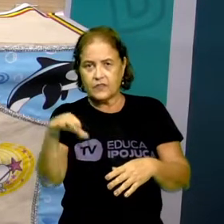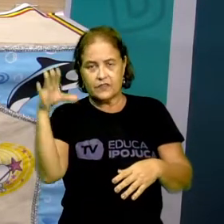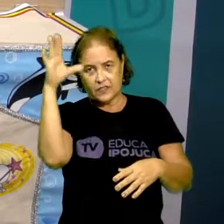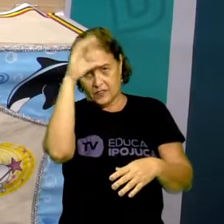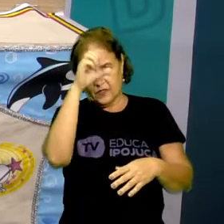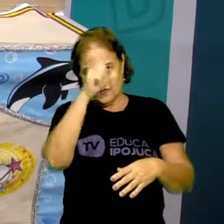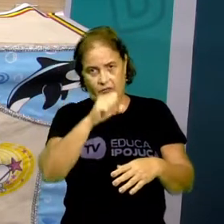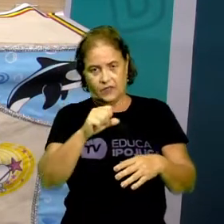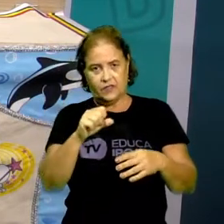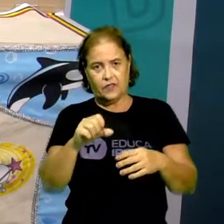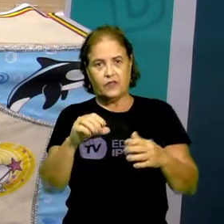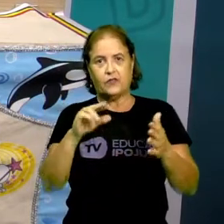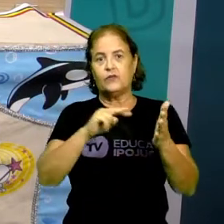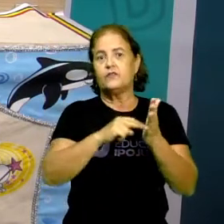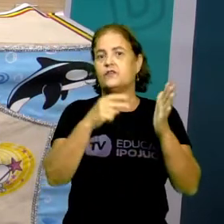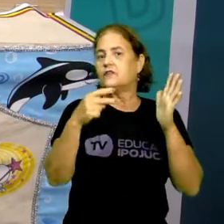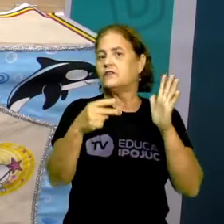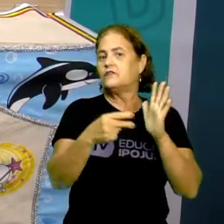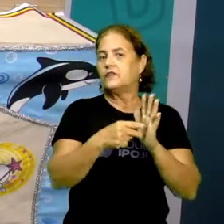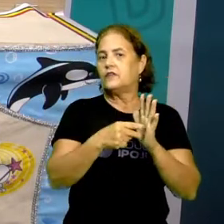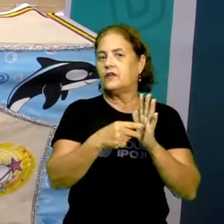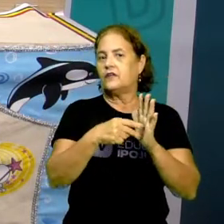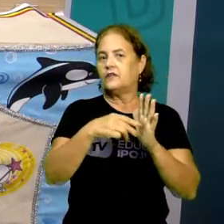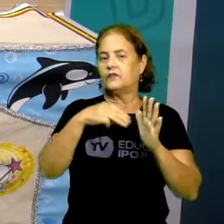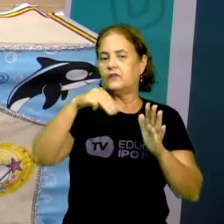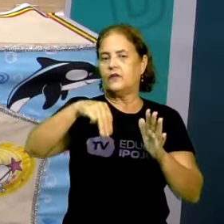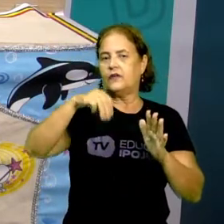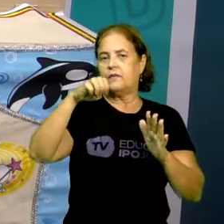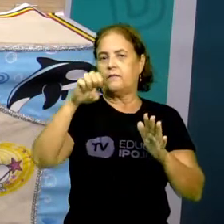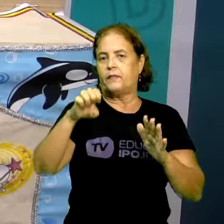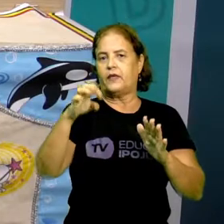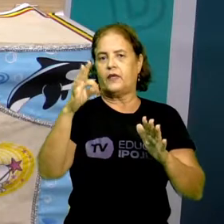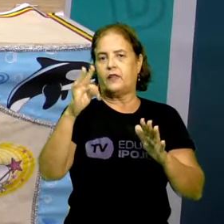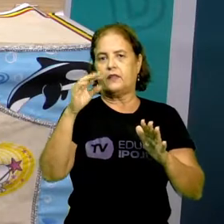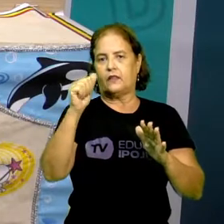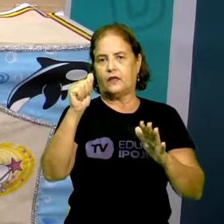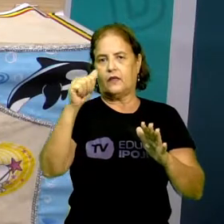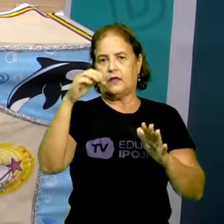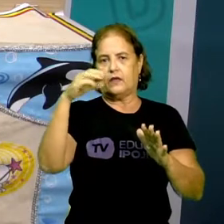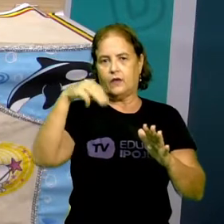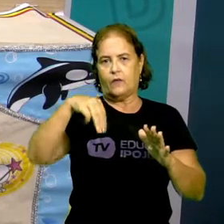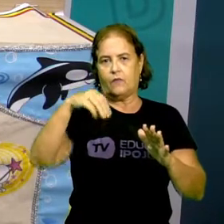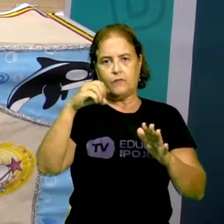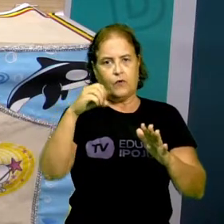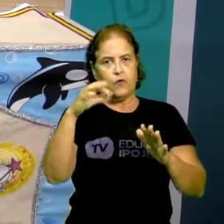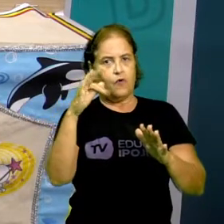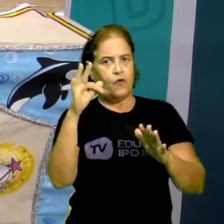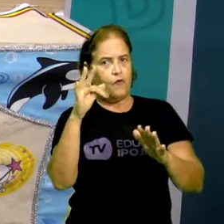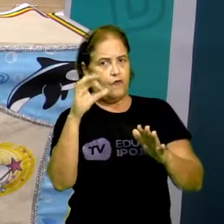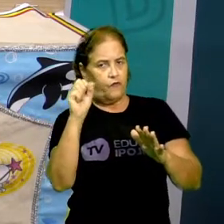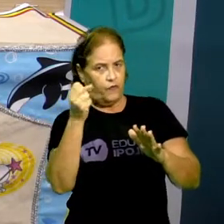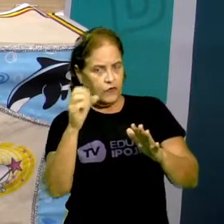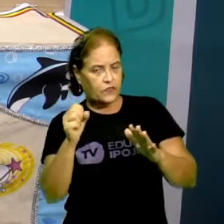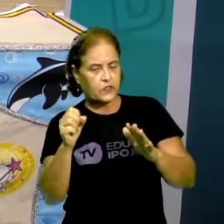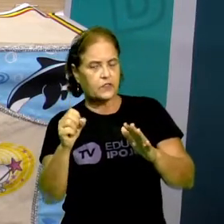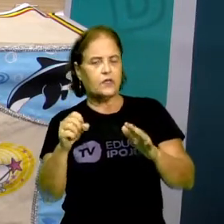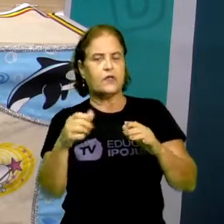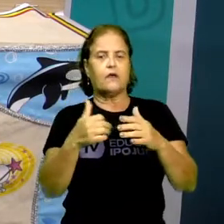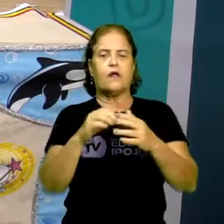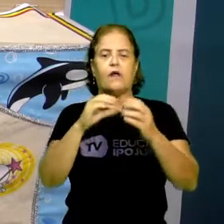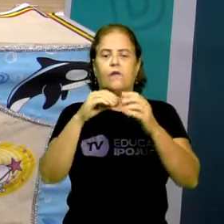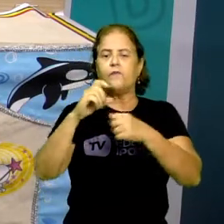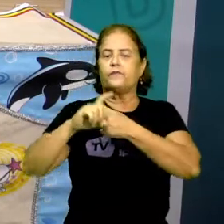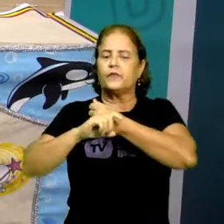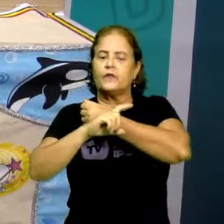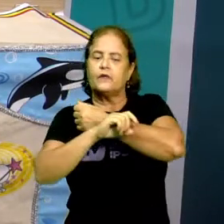significa metamorfose é a transformação da largatinha que virou uma borboleta linda, que vai